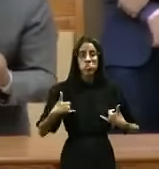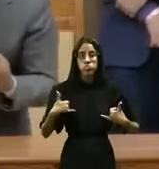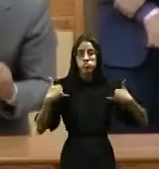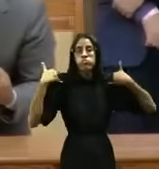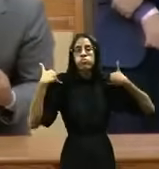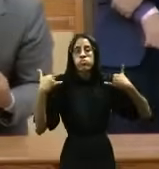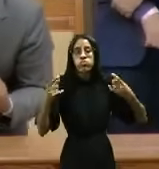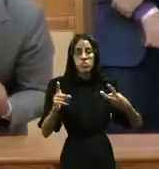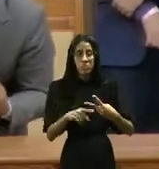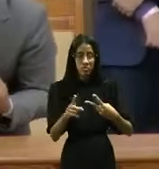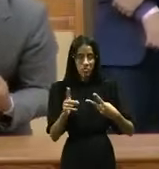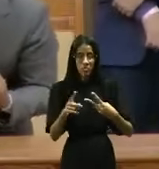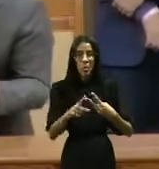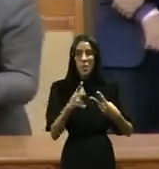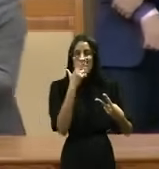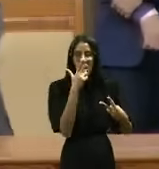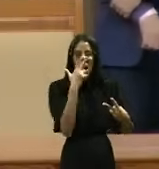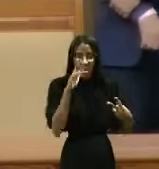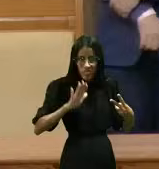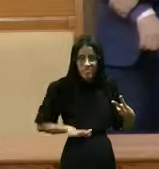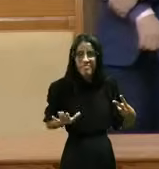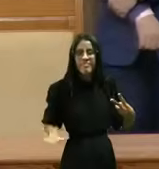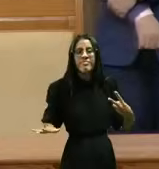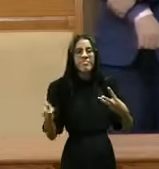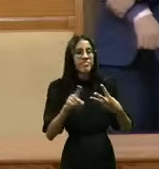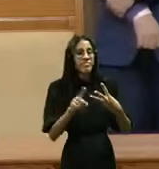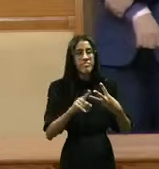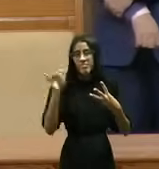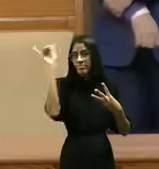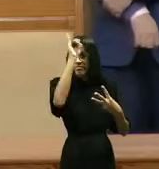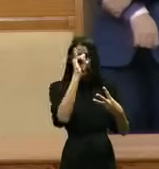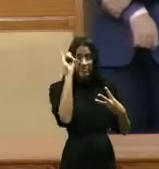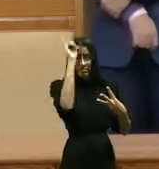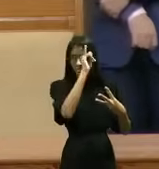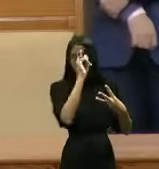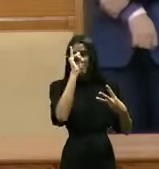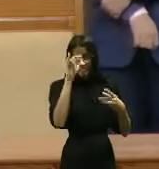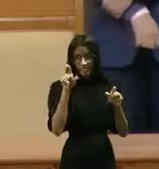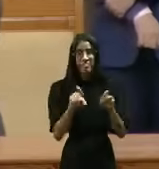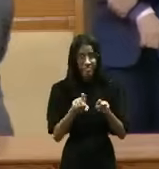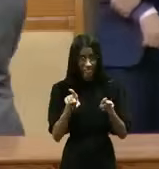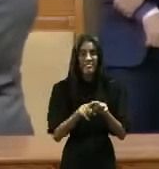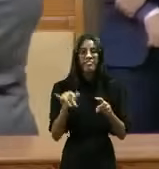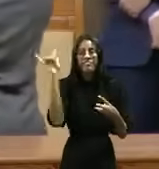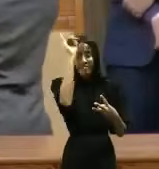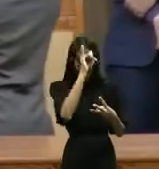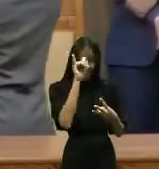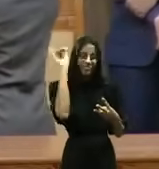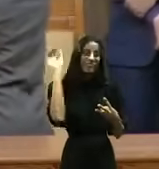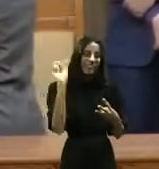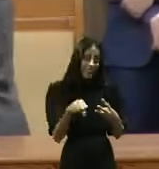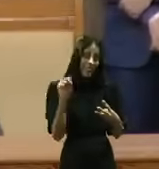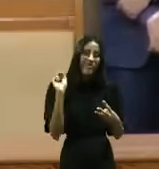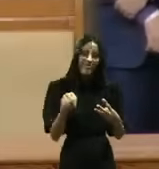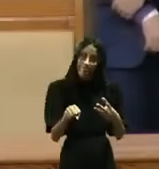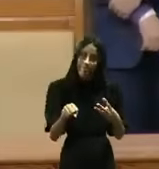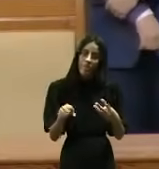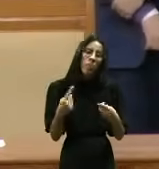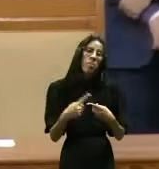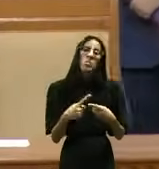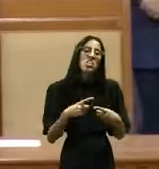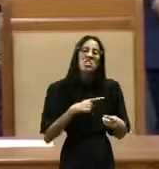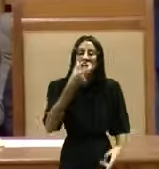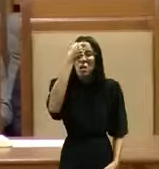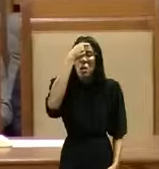é infantil e ela é tola é besta porque tem a mente